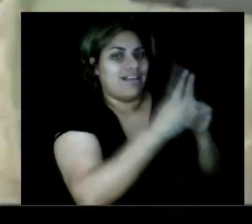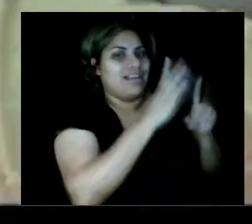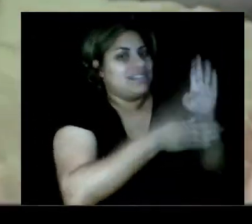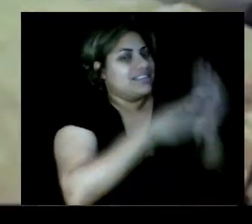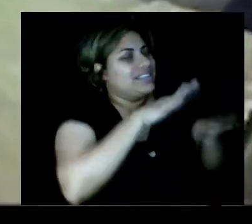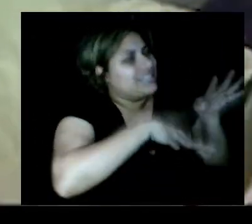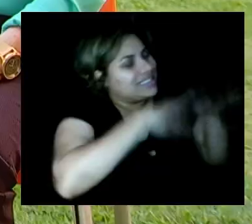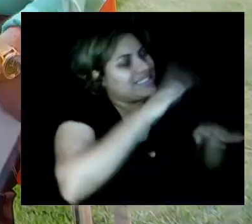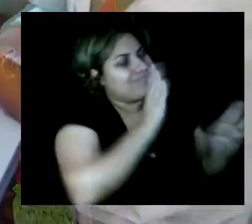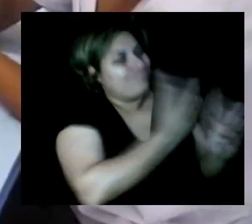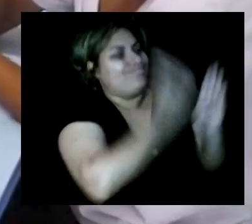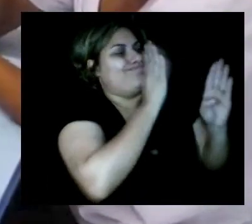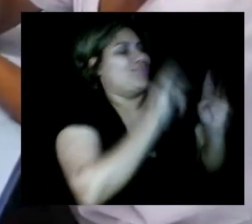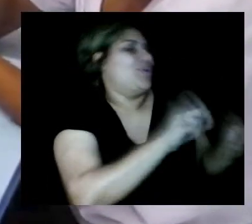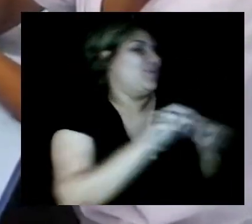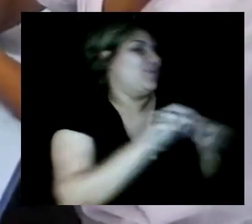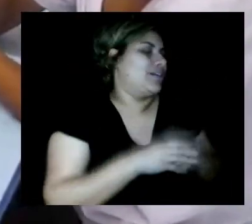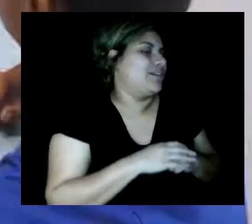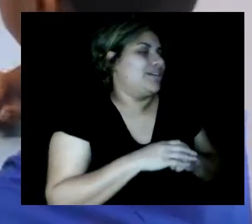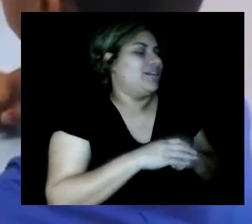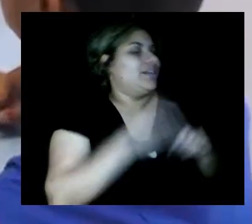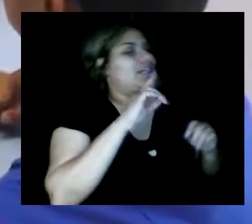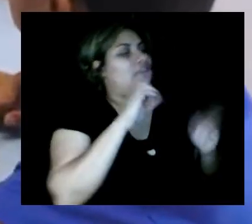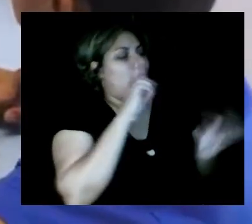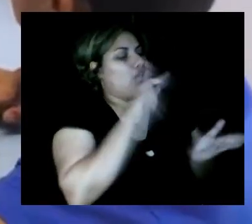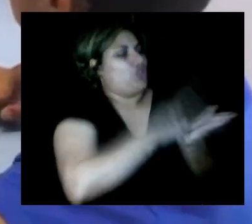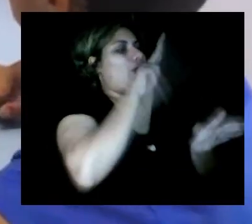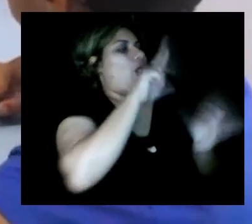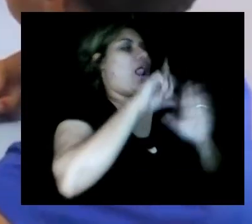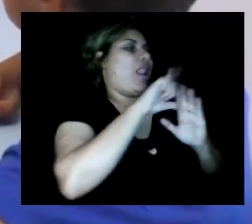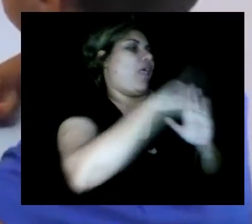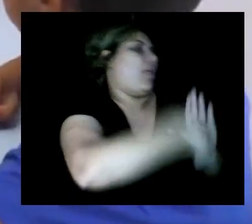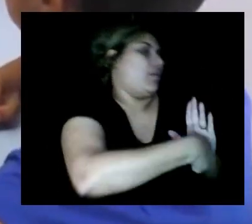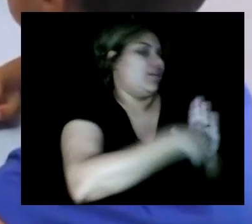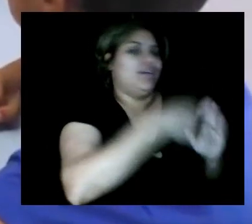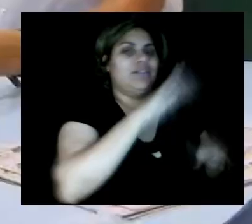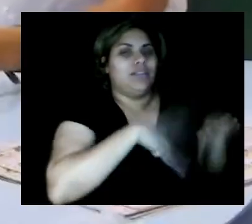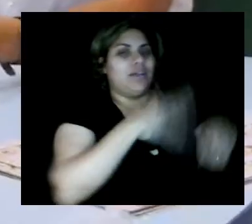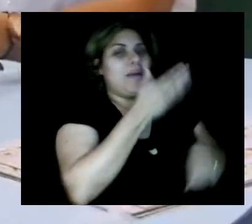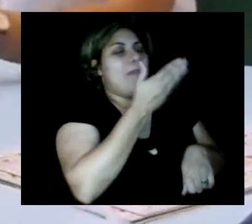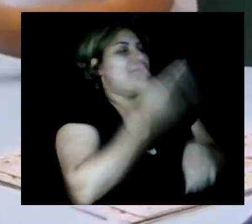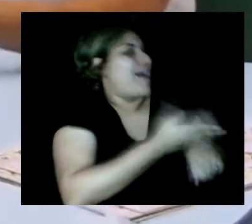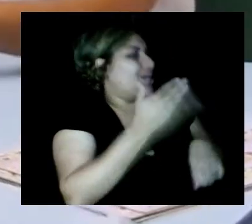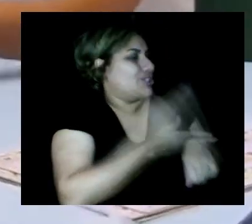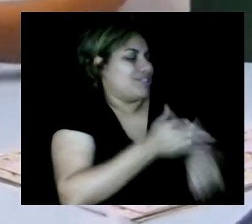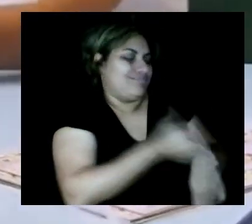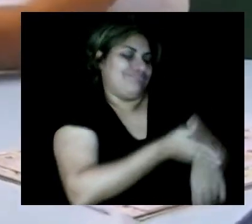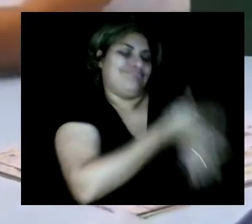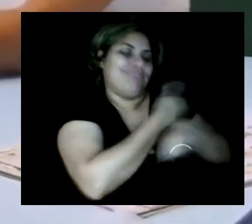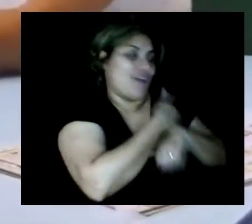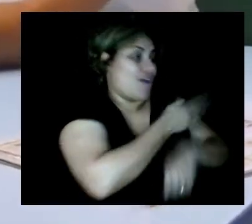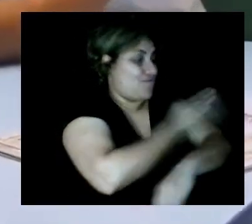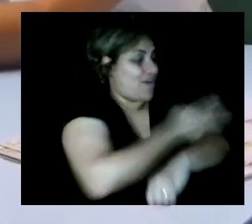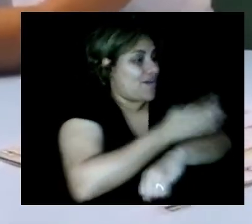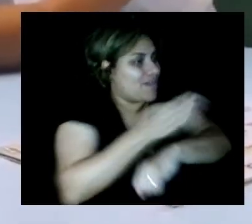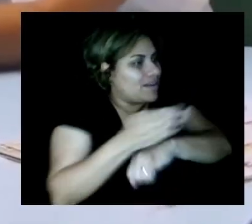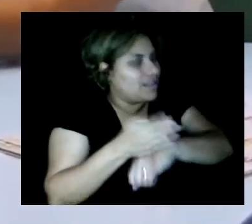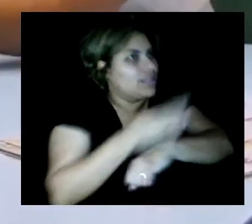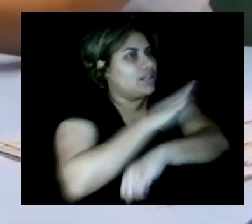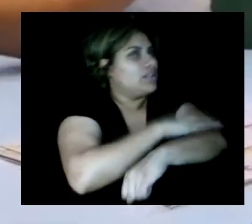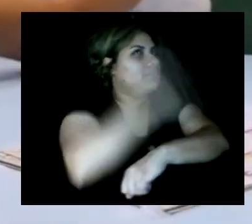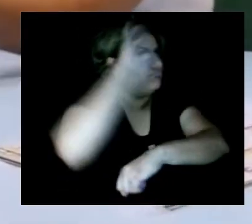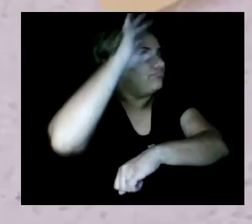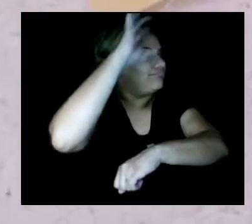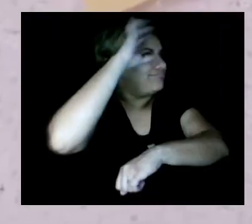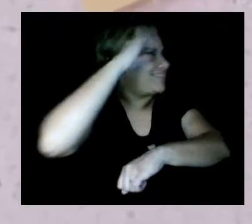tendo o diagnóstico tardio, né? E ela perde muito de ganhar, né? Porque tem as fases da poda neural, então se ela chegou naquela